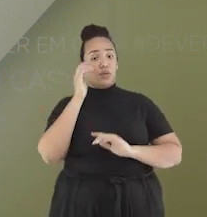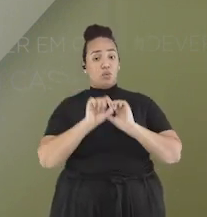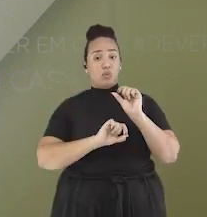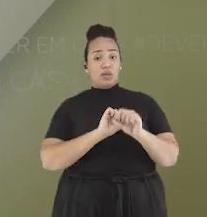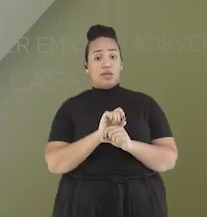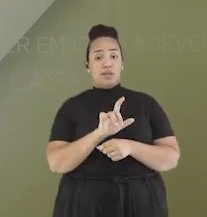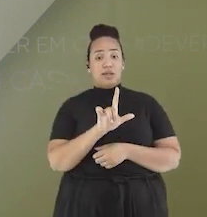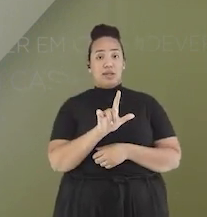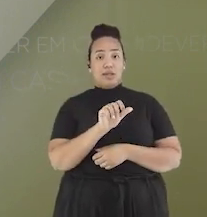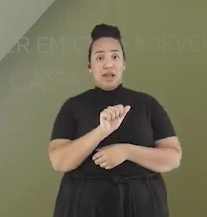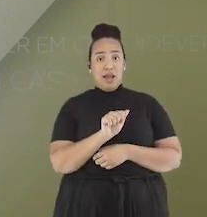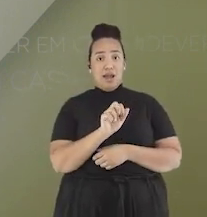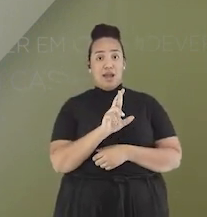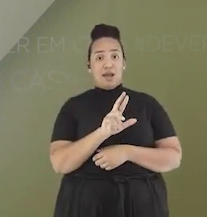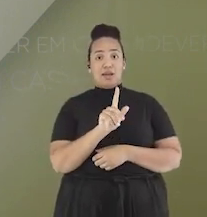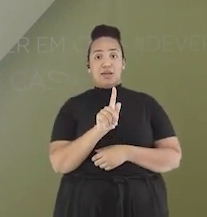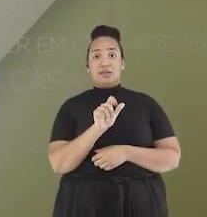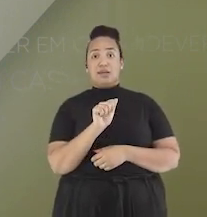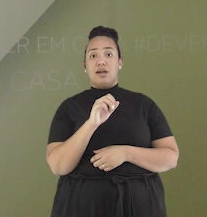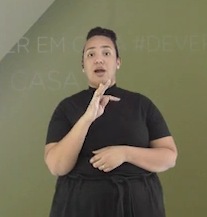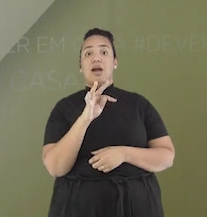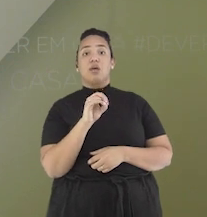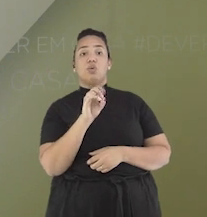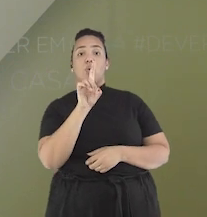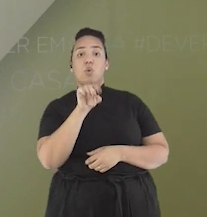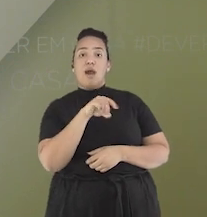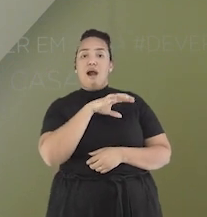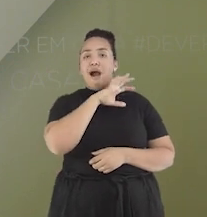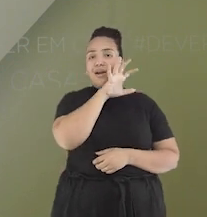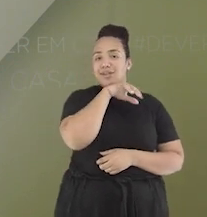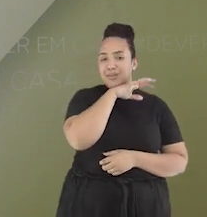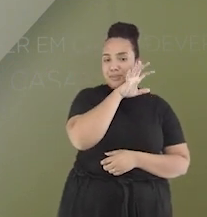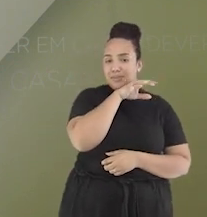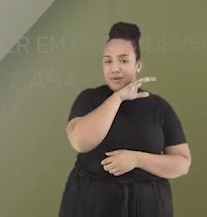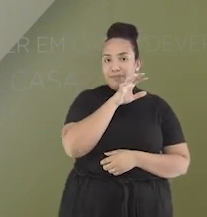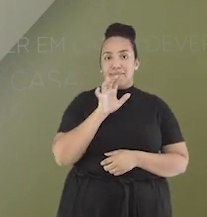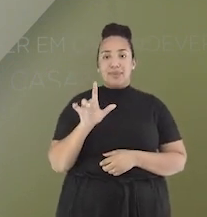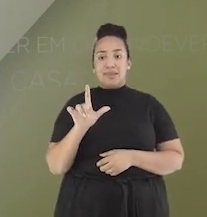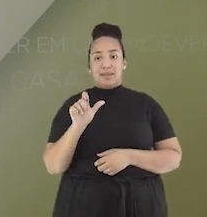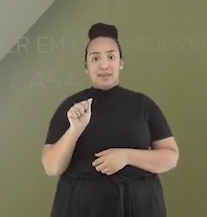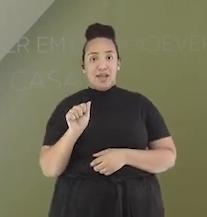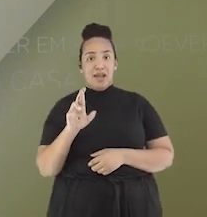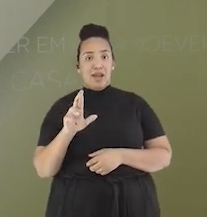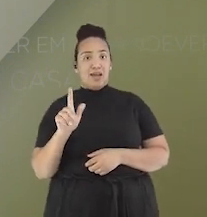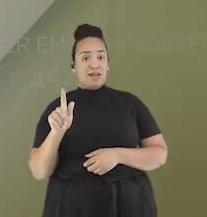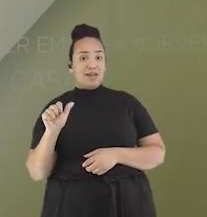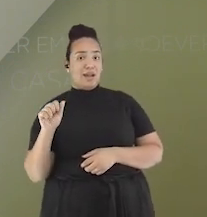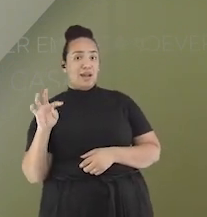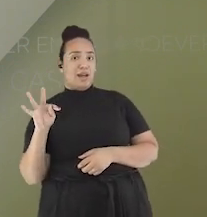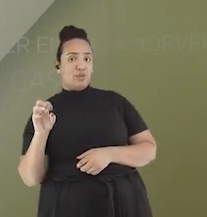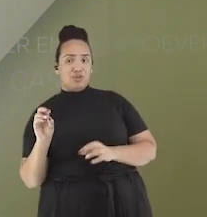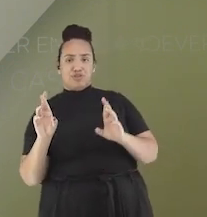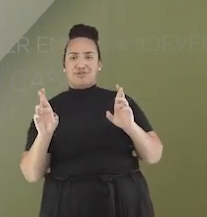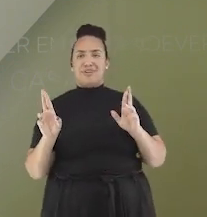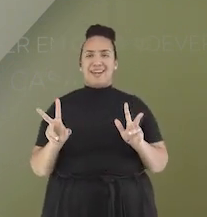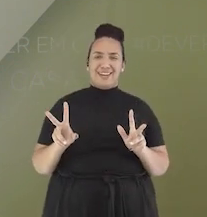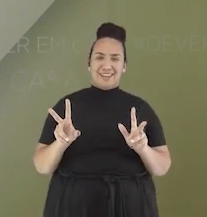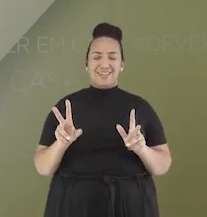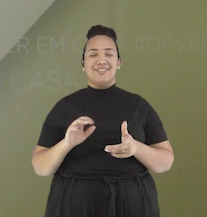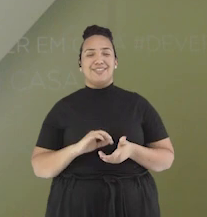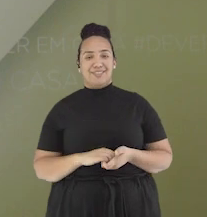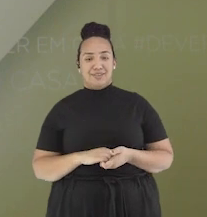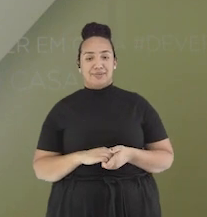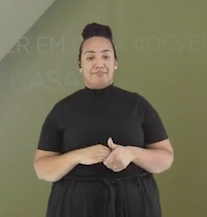primeiro compadre entende que lagarto era uma espécie de animal e largato era